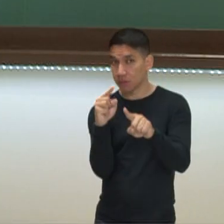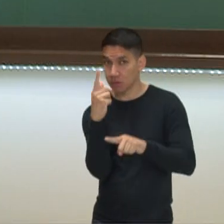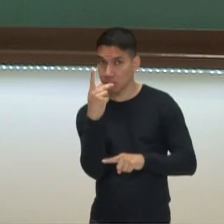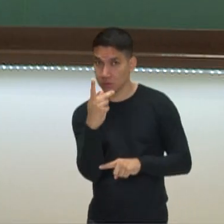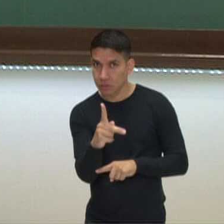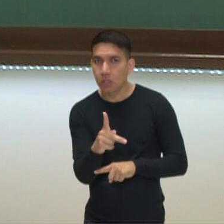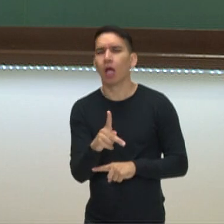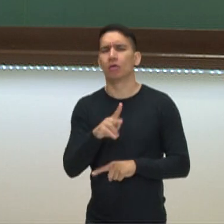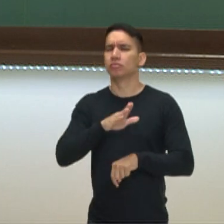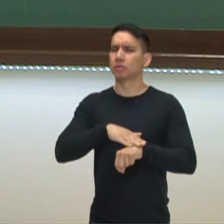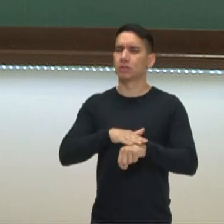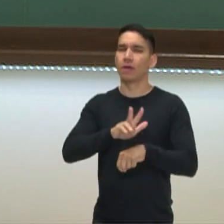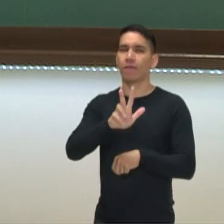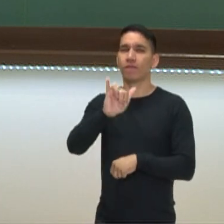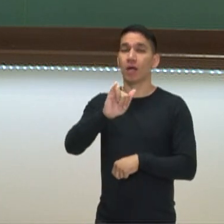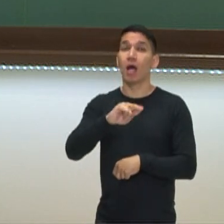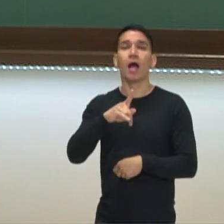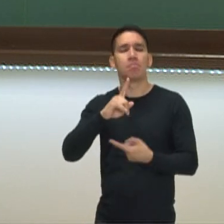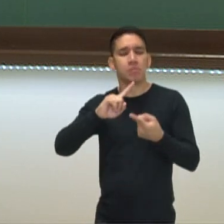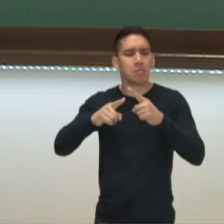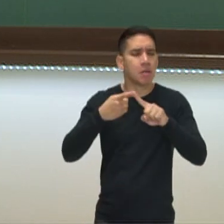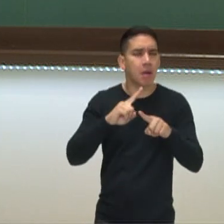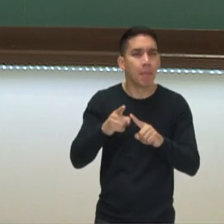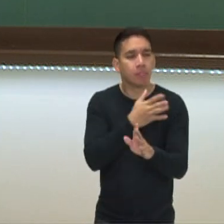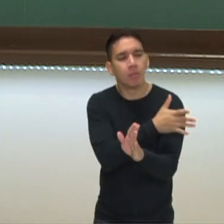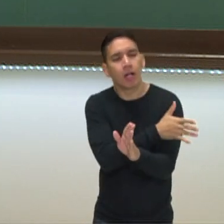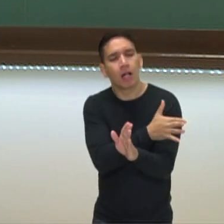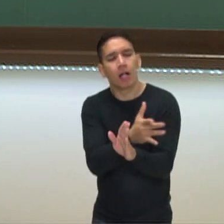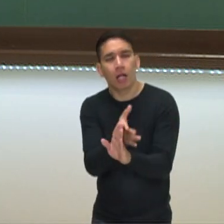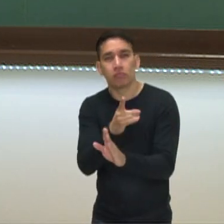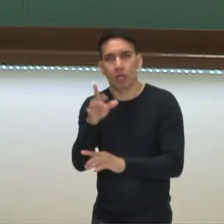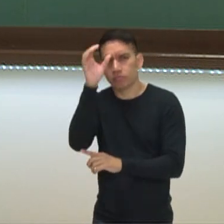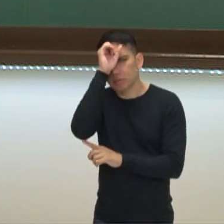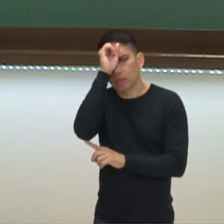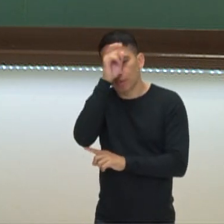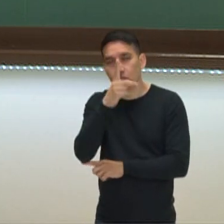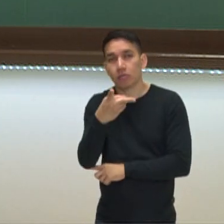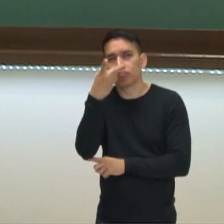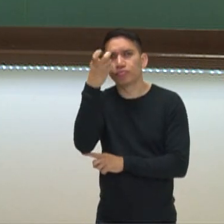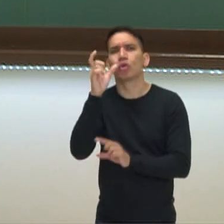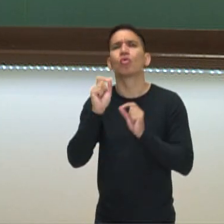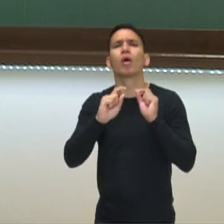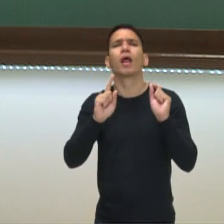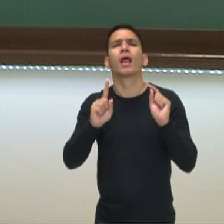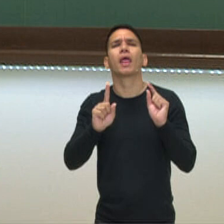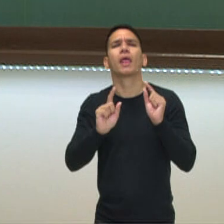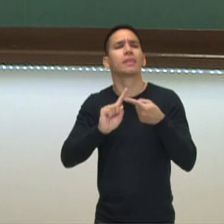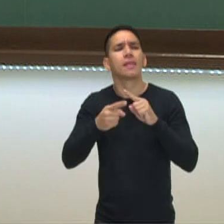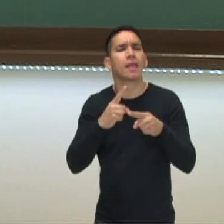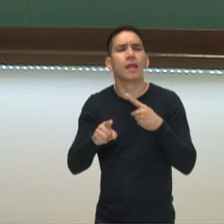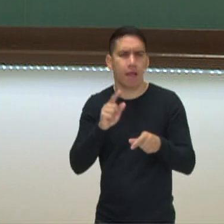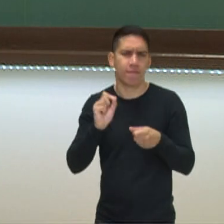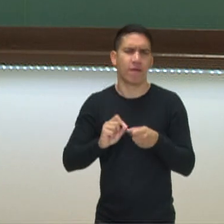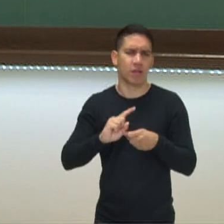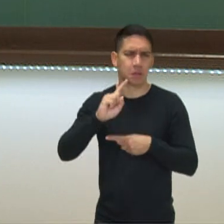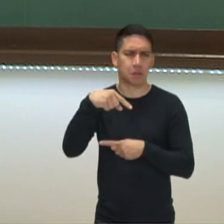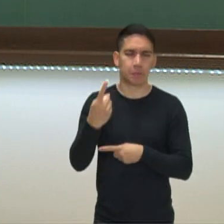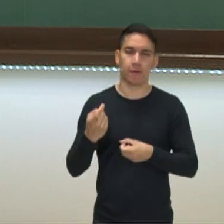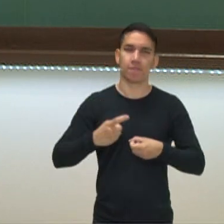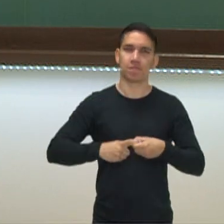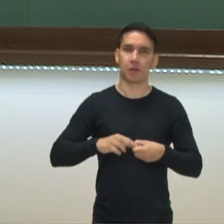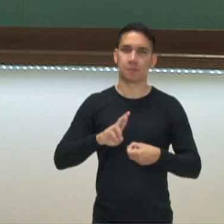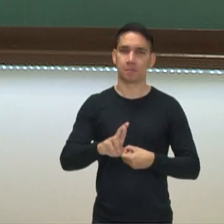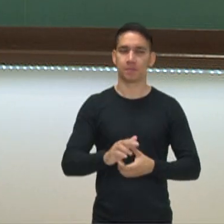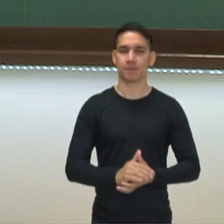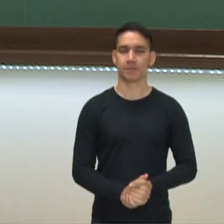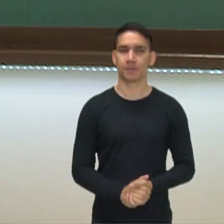caderno, vou te dar um tempinho, e reveja o que você teve de conteúdo nesta aula para poder resolver ele depois. Já volto para falar